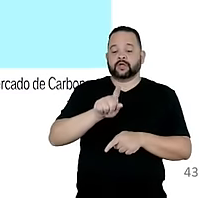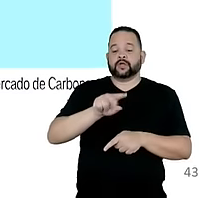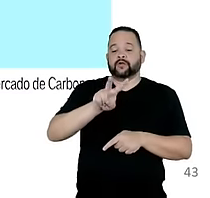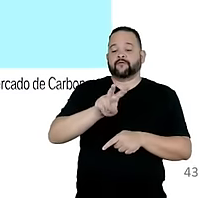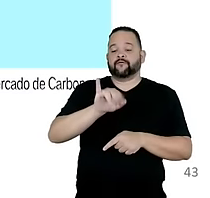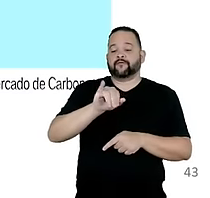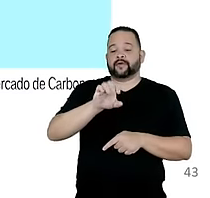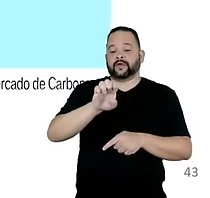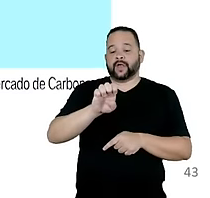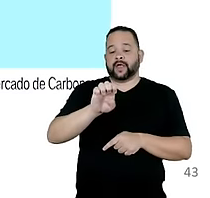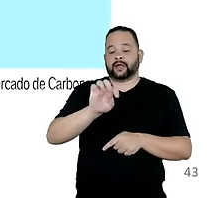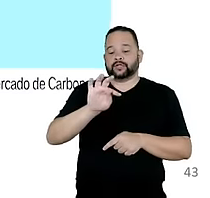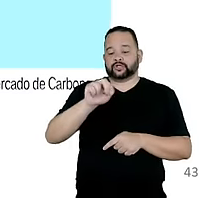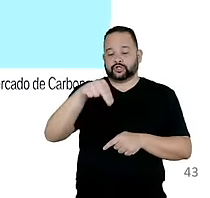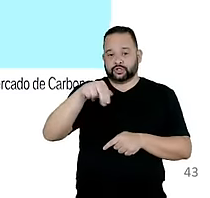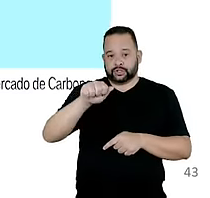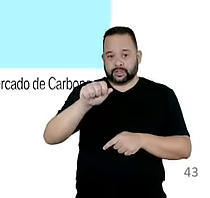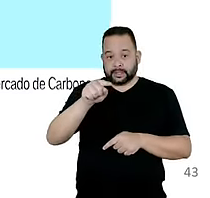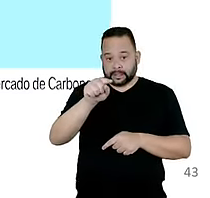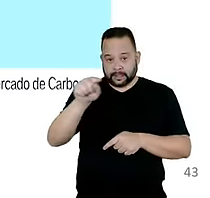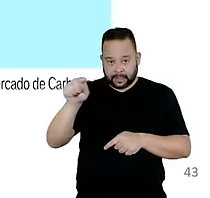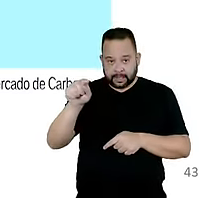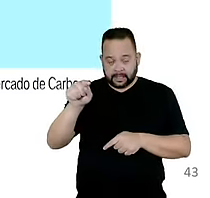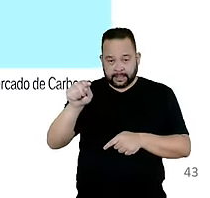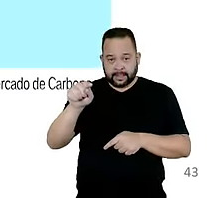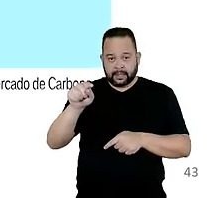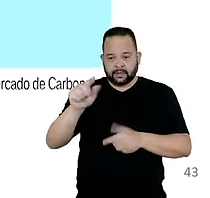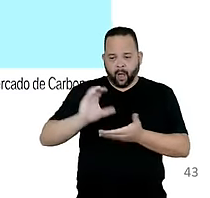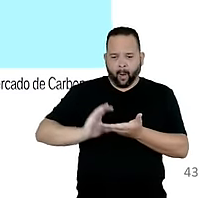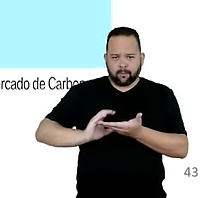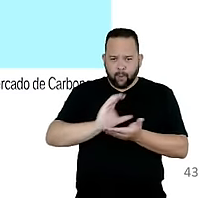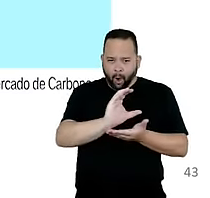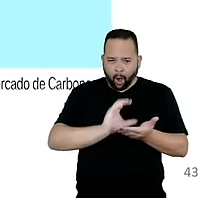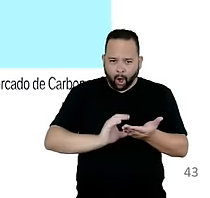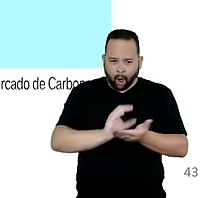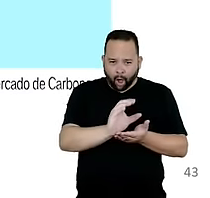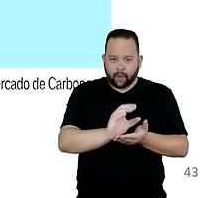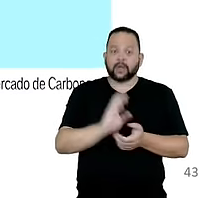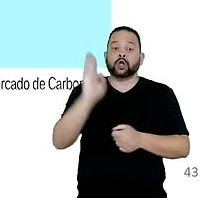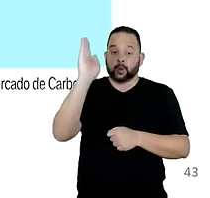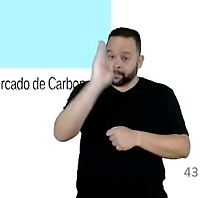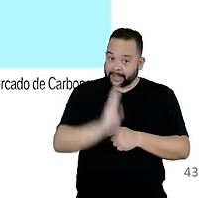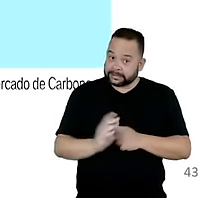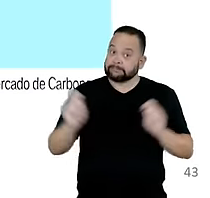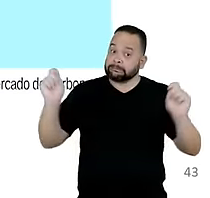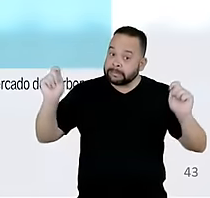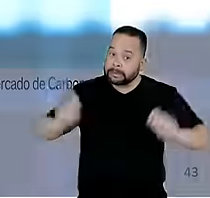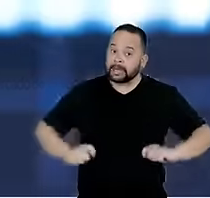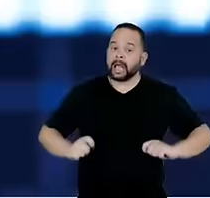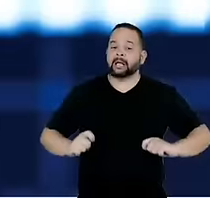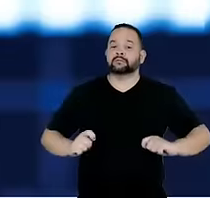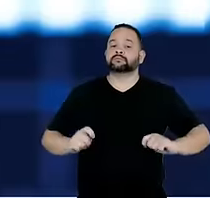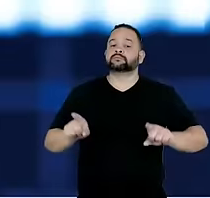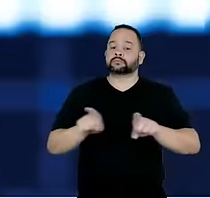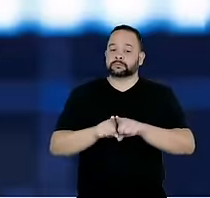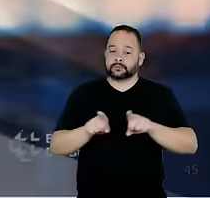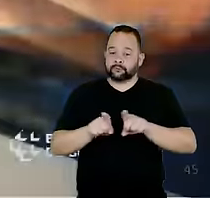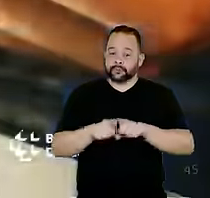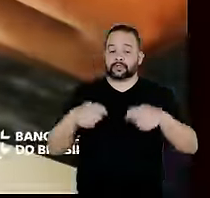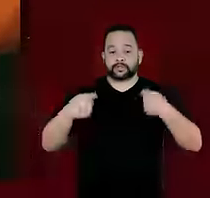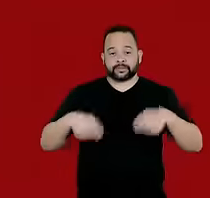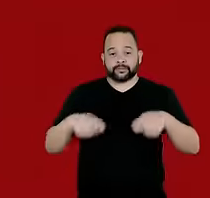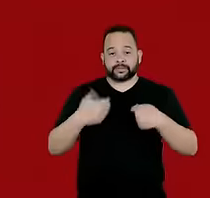Brasil é um candidato sério né o Brasil tem um potencial bastante grande a gente precisa explorar mais esse potencial vender isso melhor